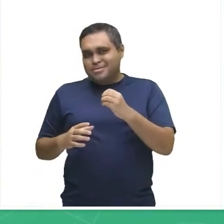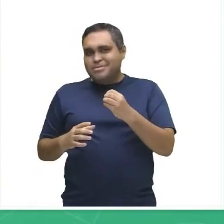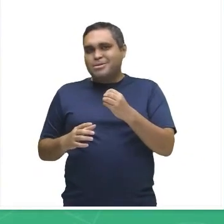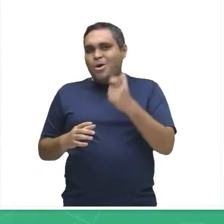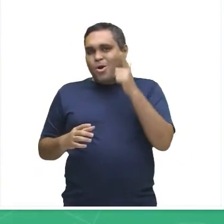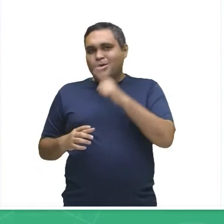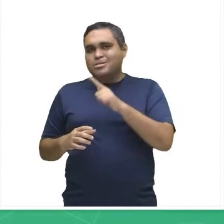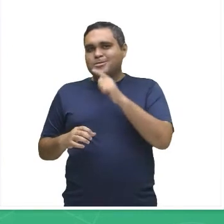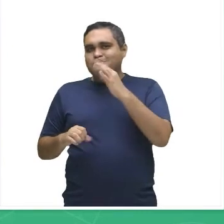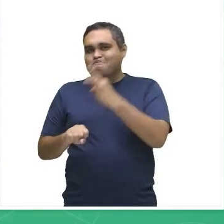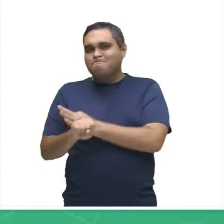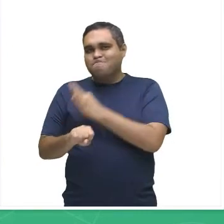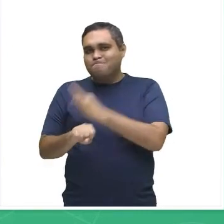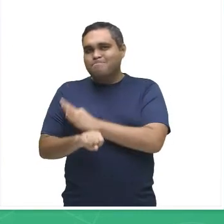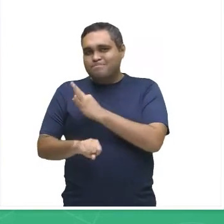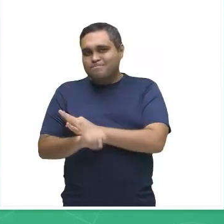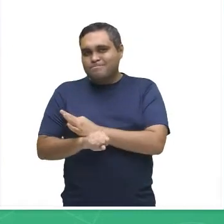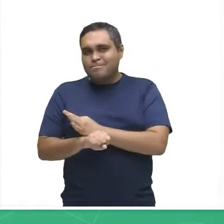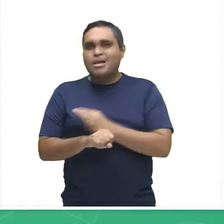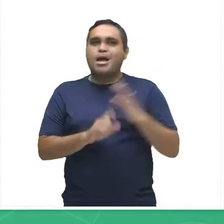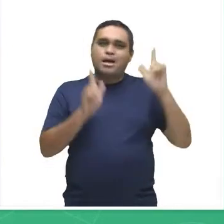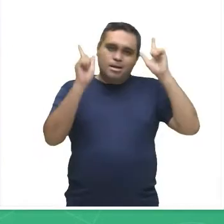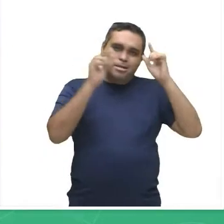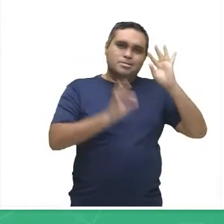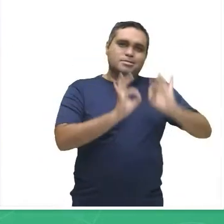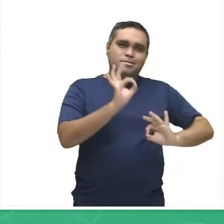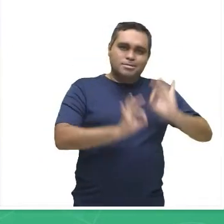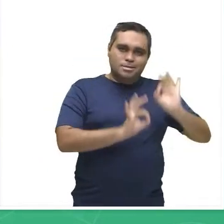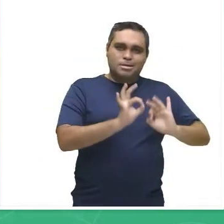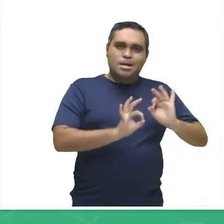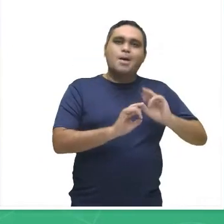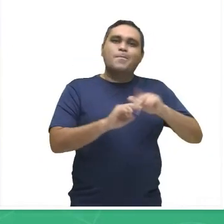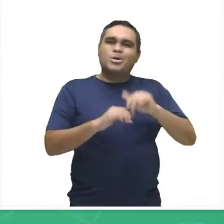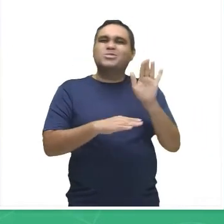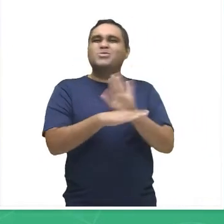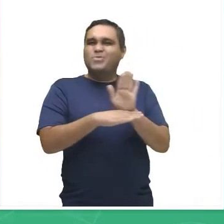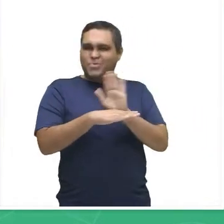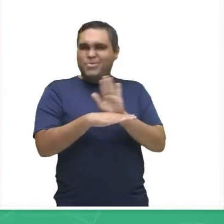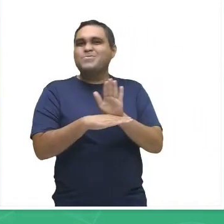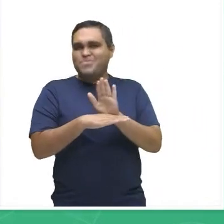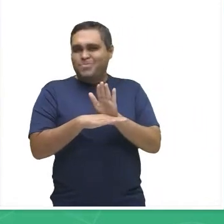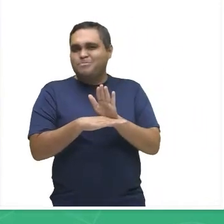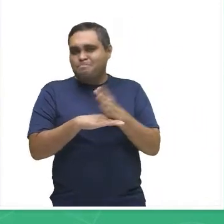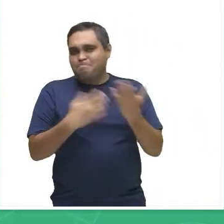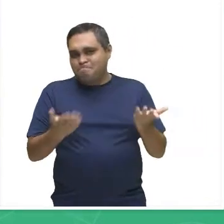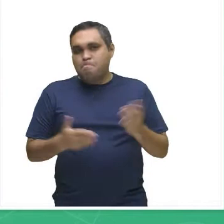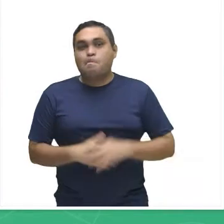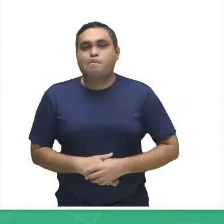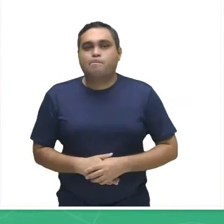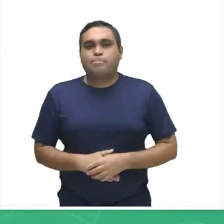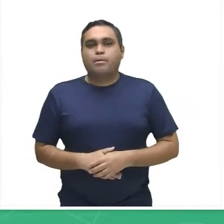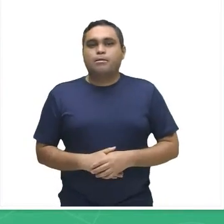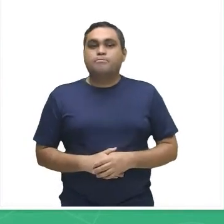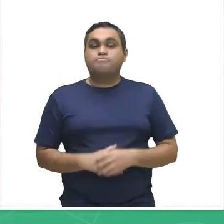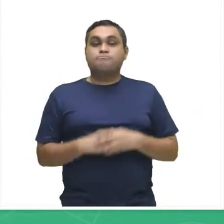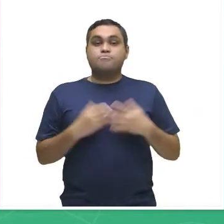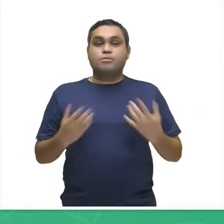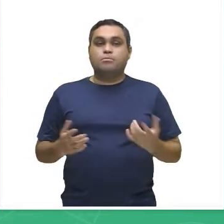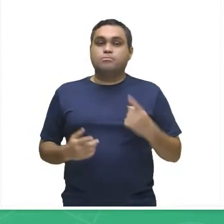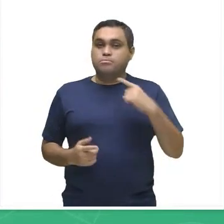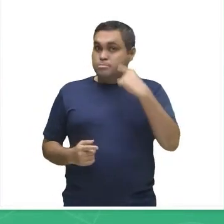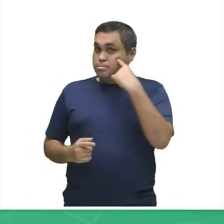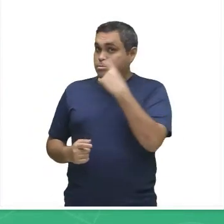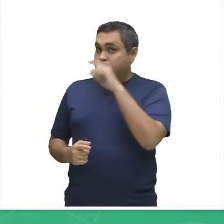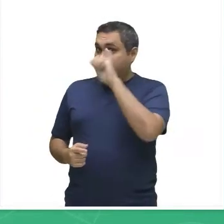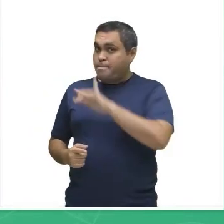Santoro de Xerxes e fica tudo certo, né? E aqui a gente tem uma representação dessa batalha, está presente no Museu do Louvre, um dos